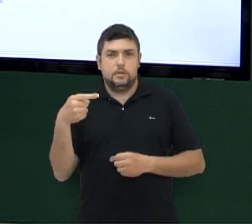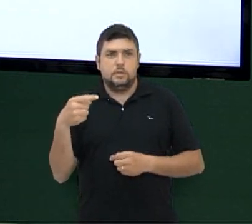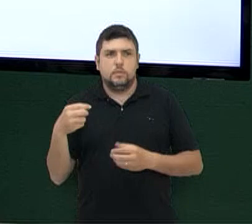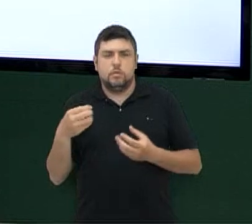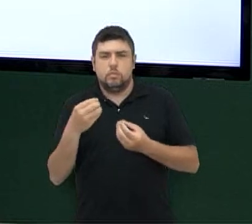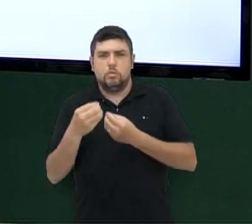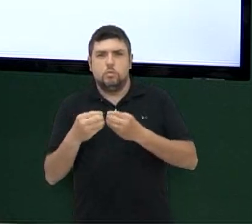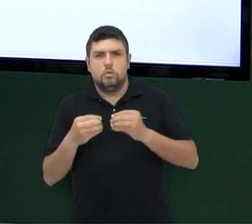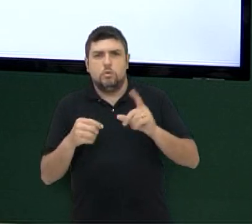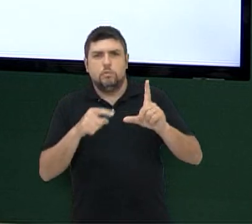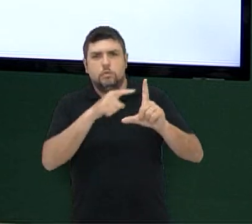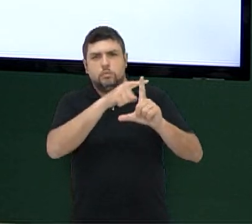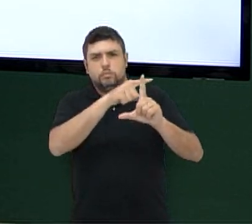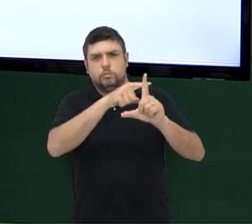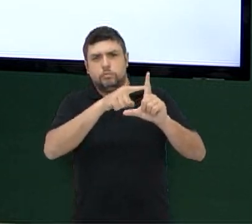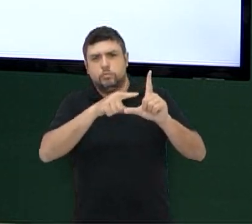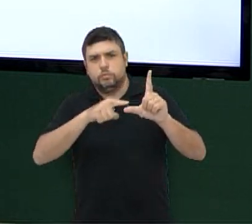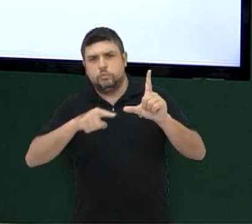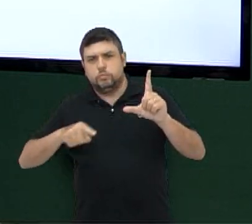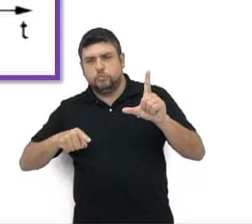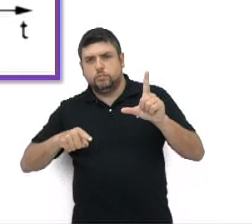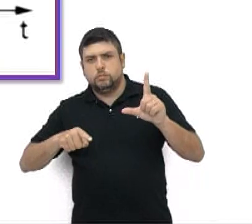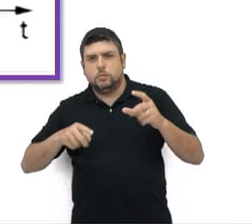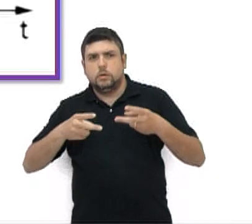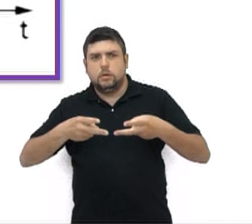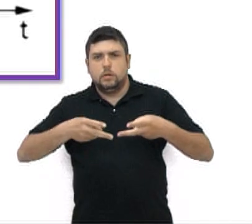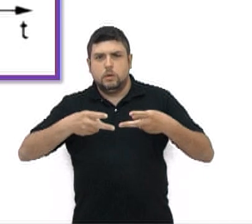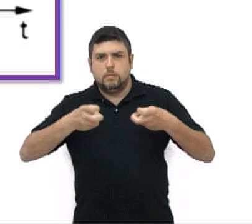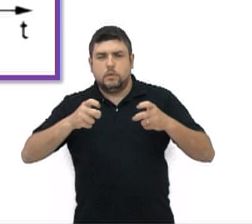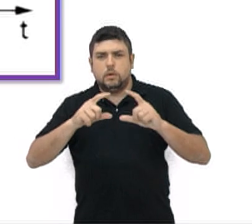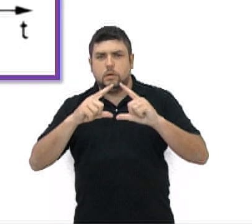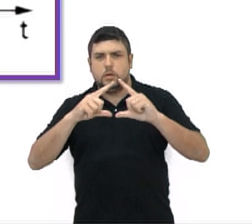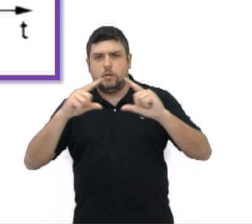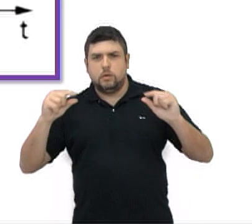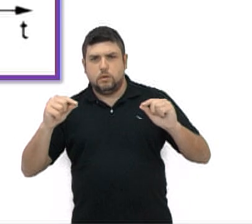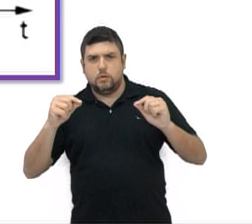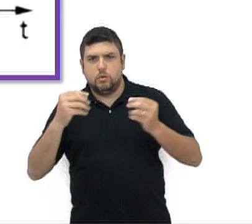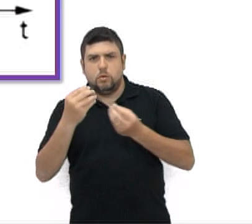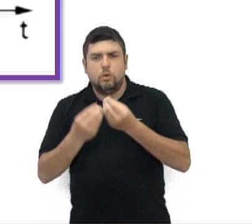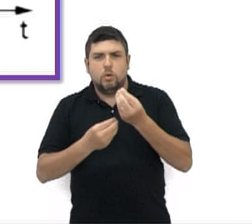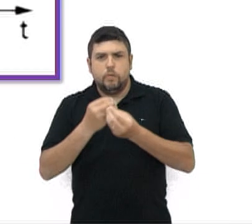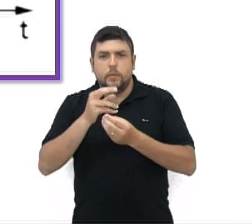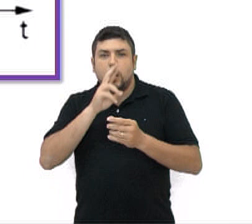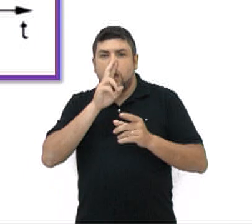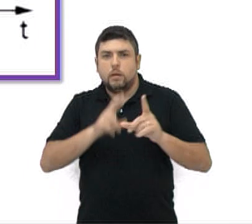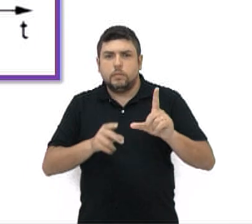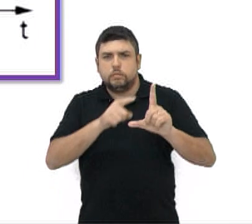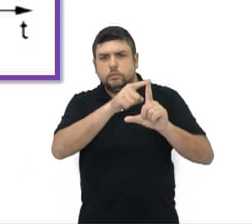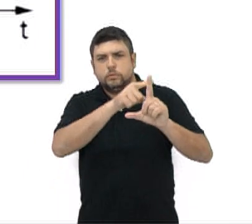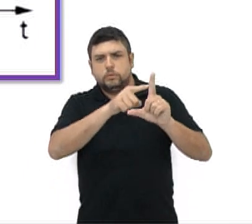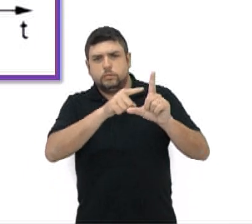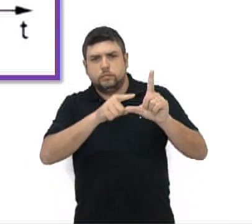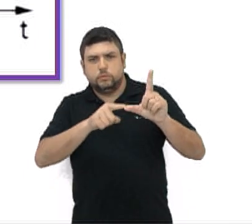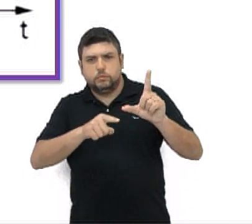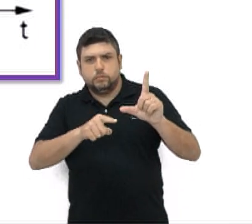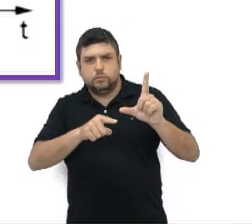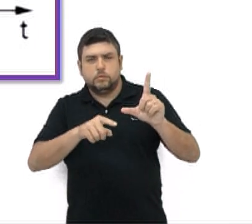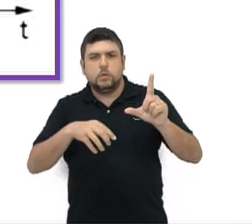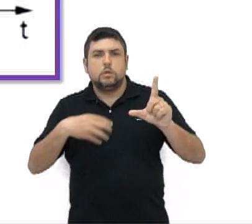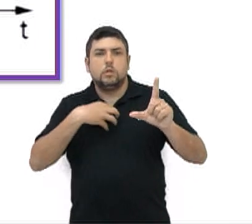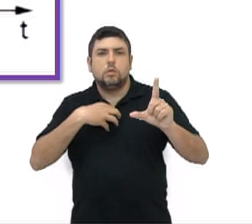função decrescente. Certo? Uma equação, ó, que dá uma queda, certo? Então, ele está com essa característica aqui. Crescente,